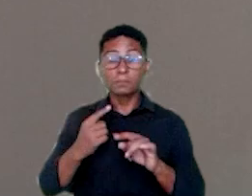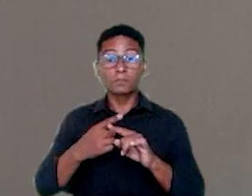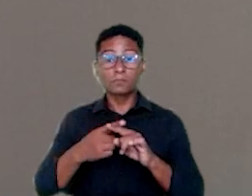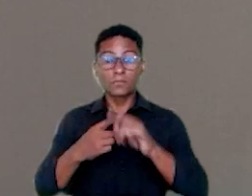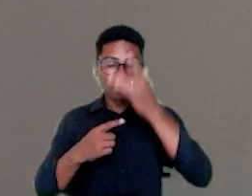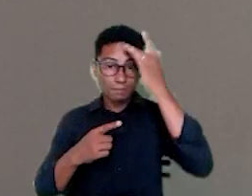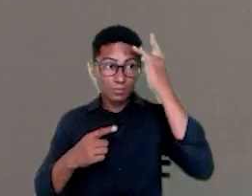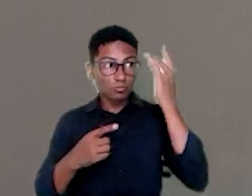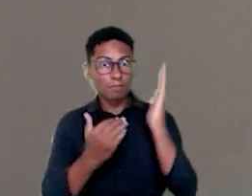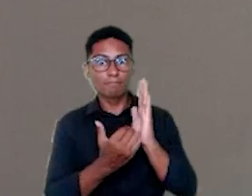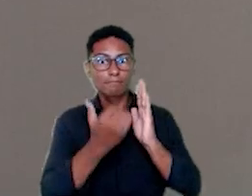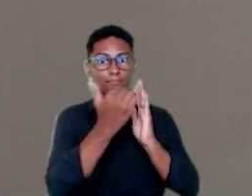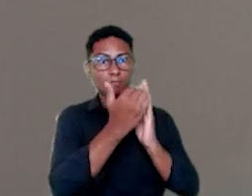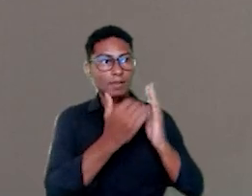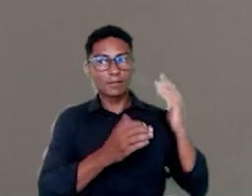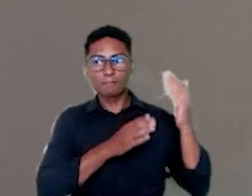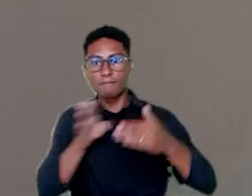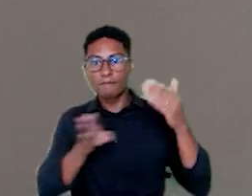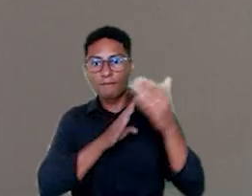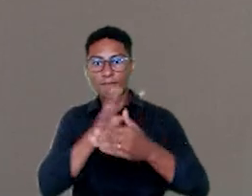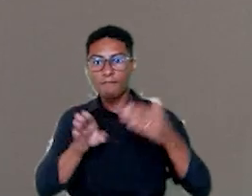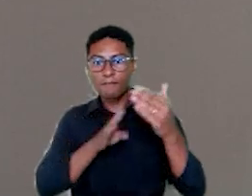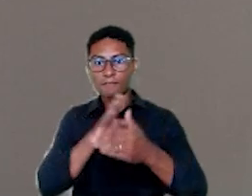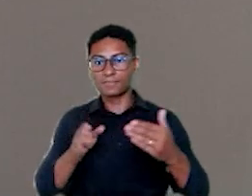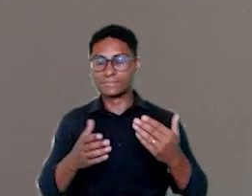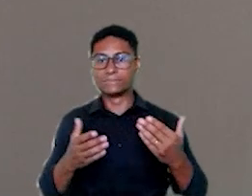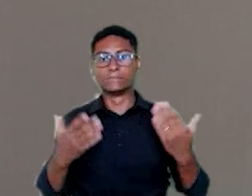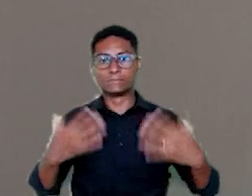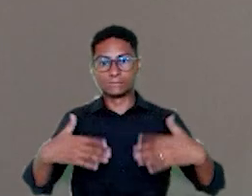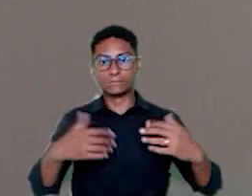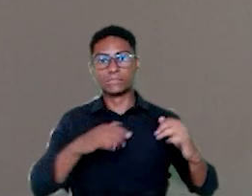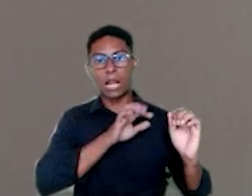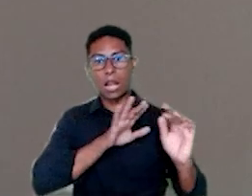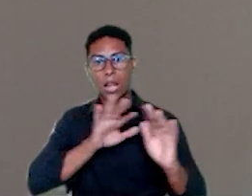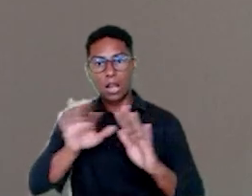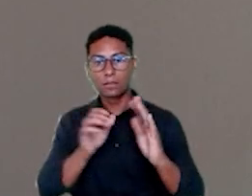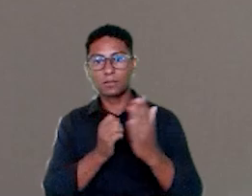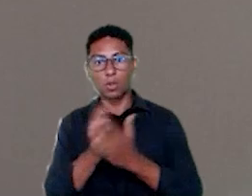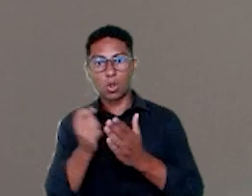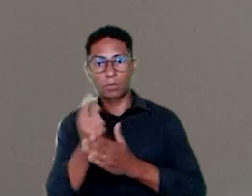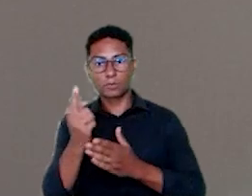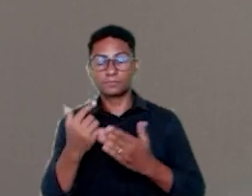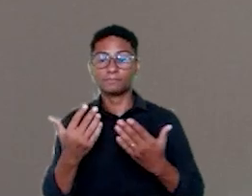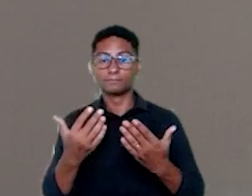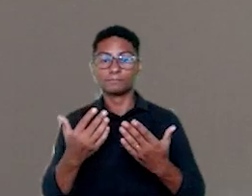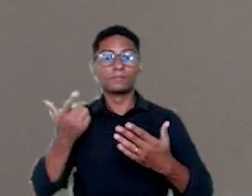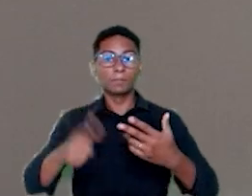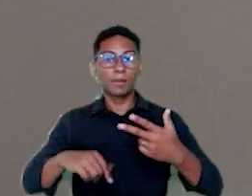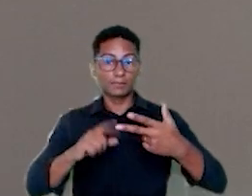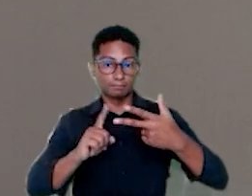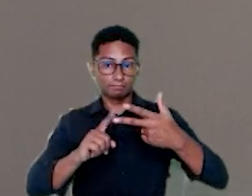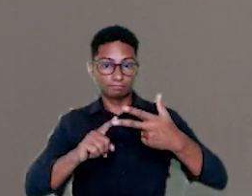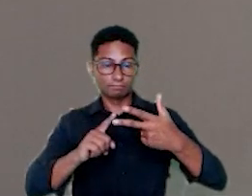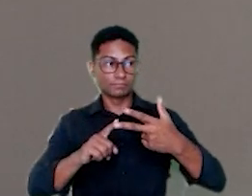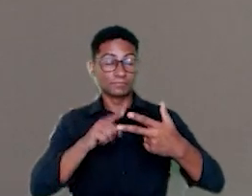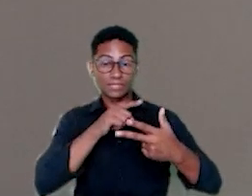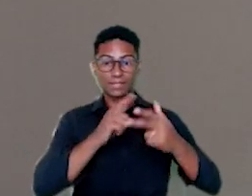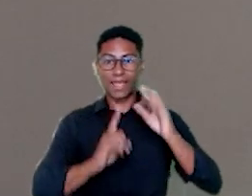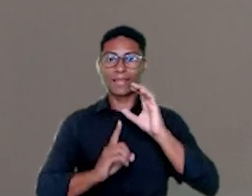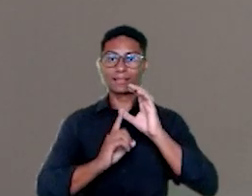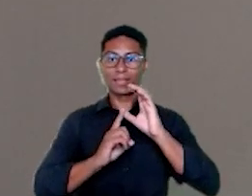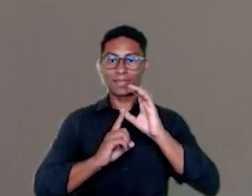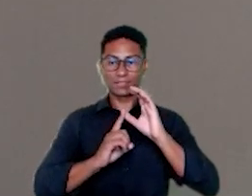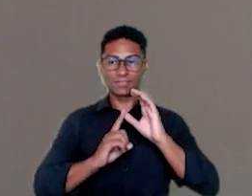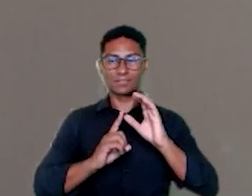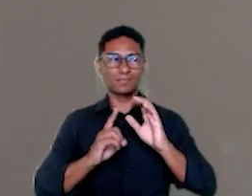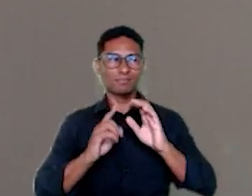maior nesse período do ano, que é muito importante. E também facilitar a vida do cliente. Eu acho que a maior dica, né, de todas é